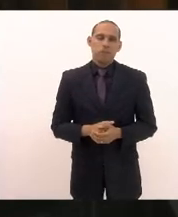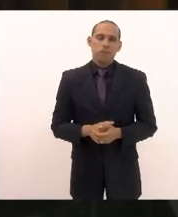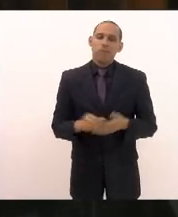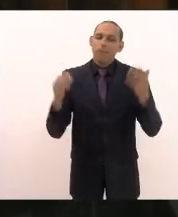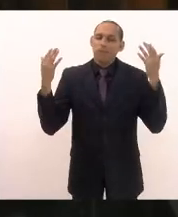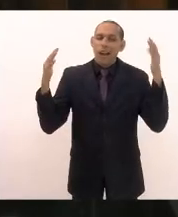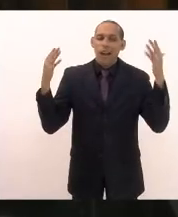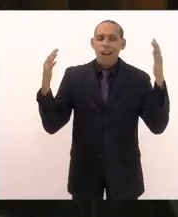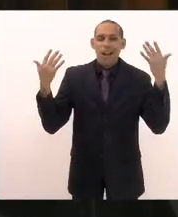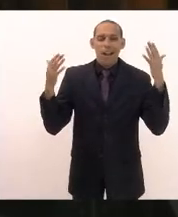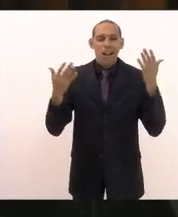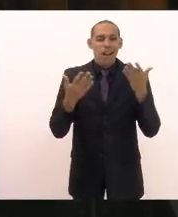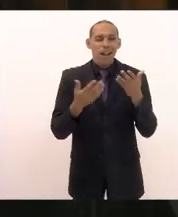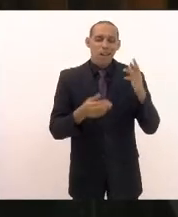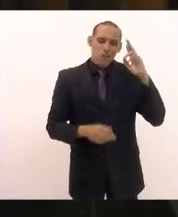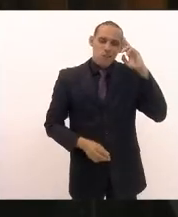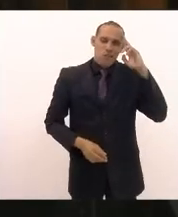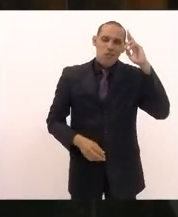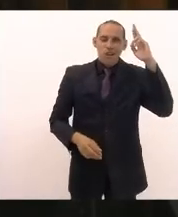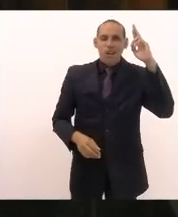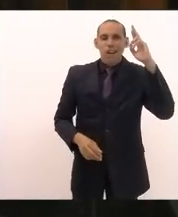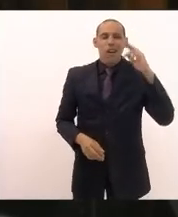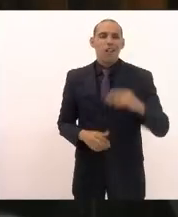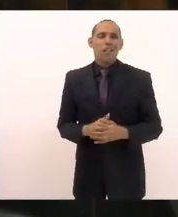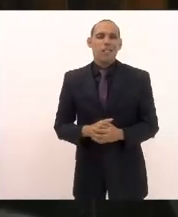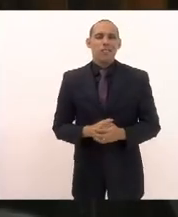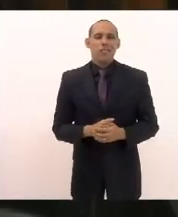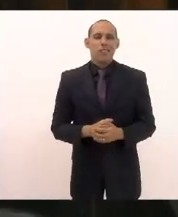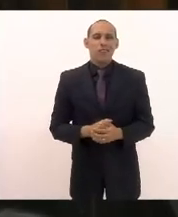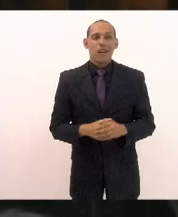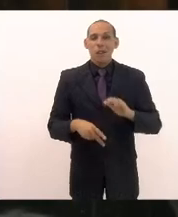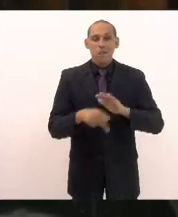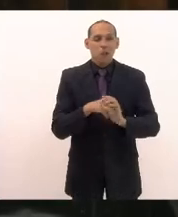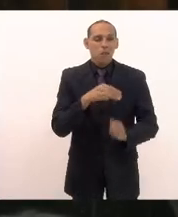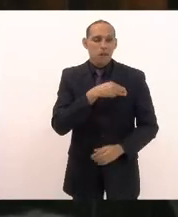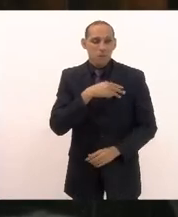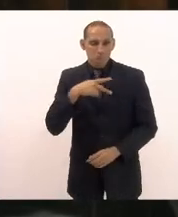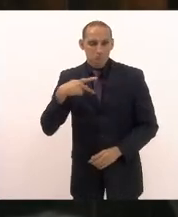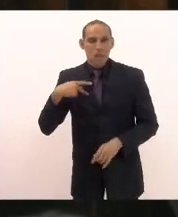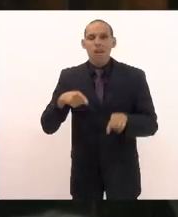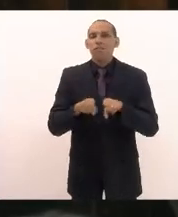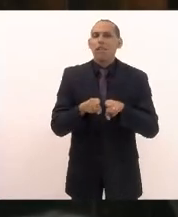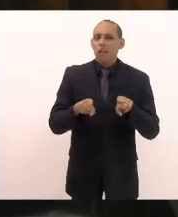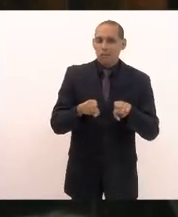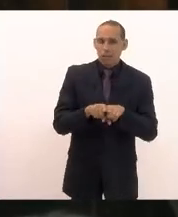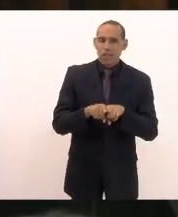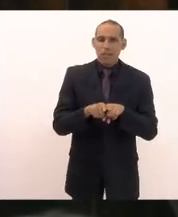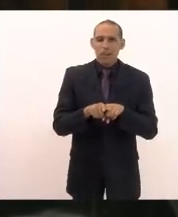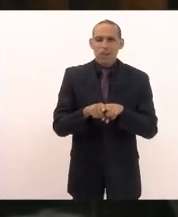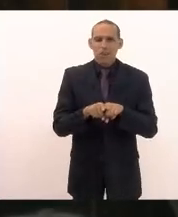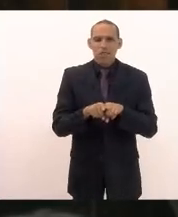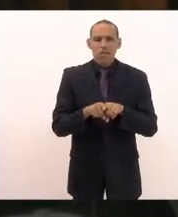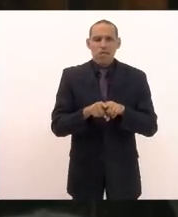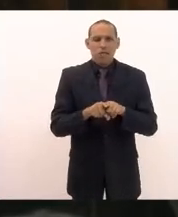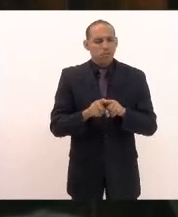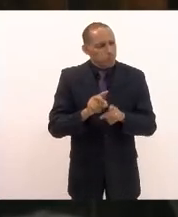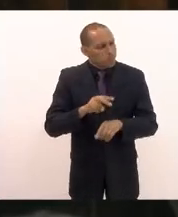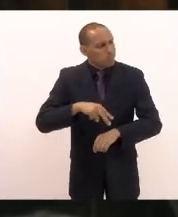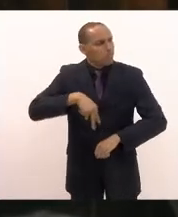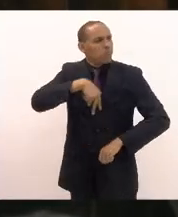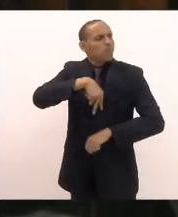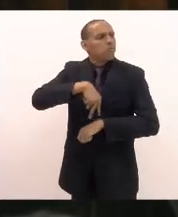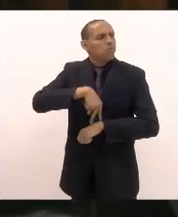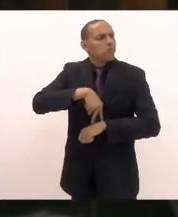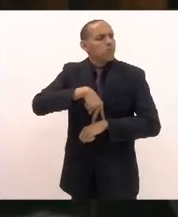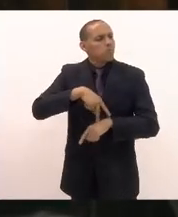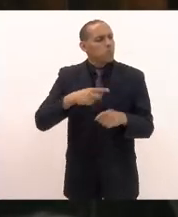Parabéns aos magistrados, aos membros do Ministério Público, que também estão se erguendo contra essas